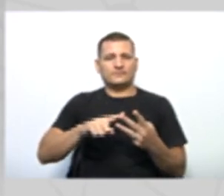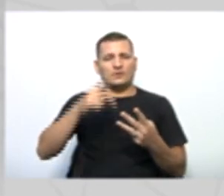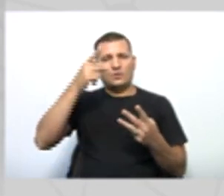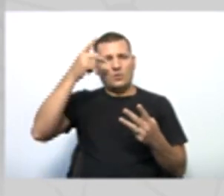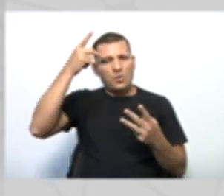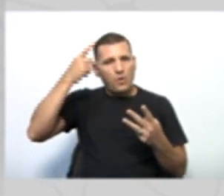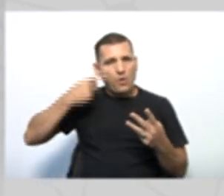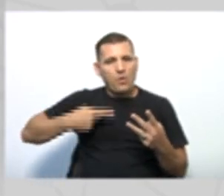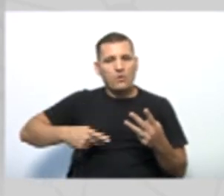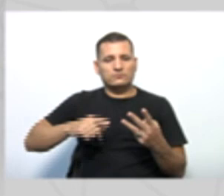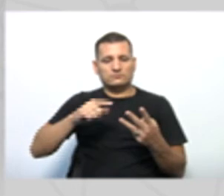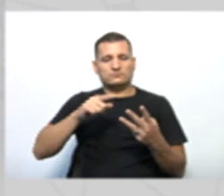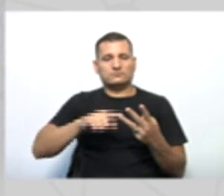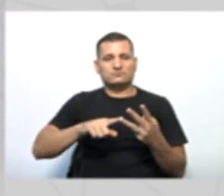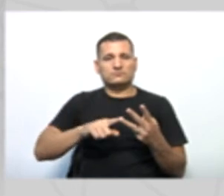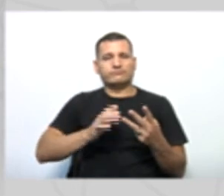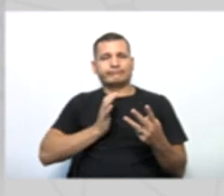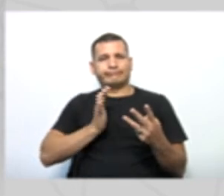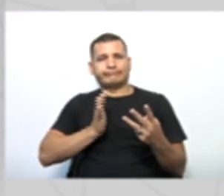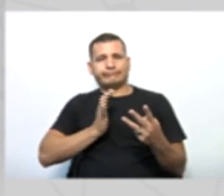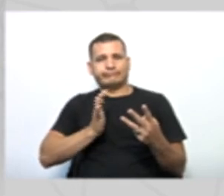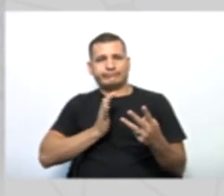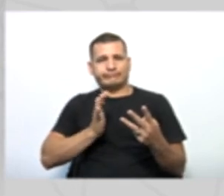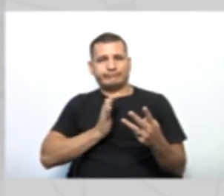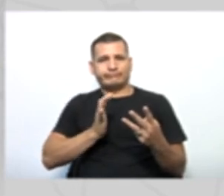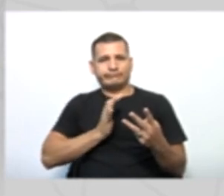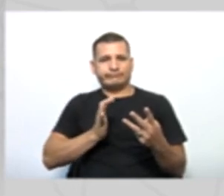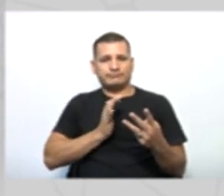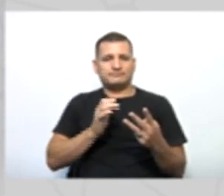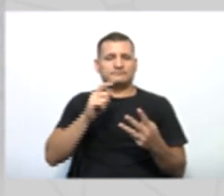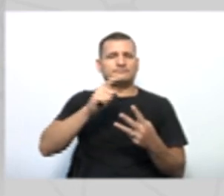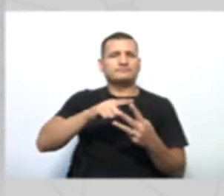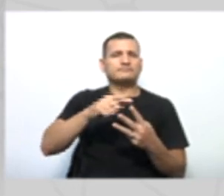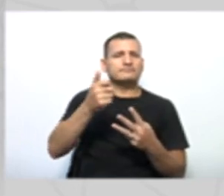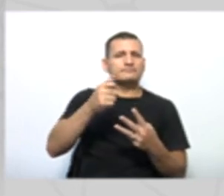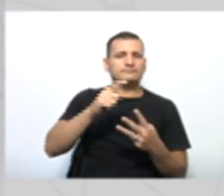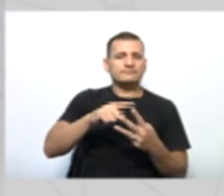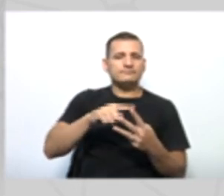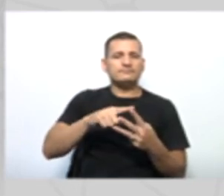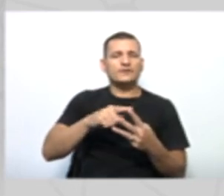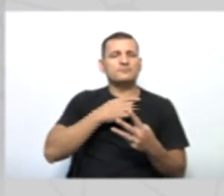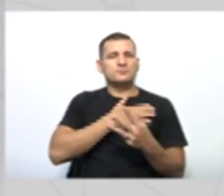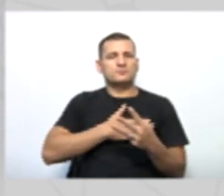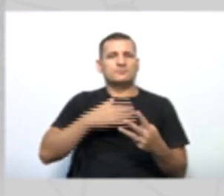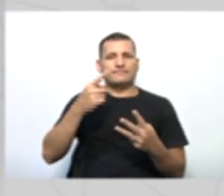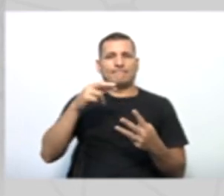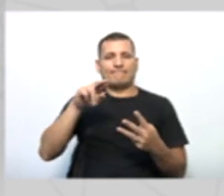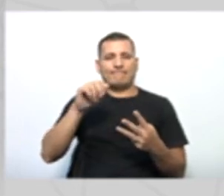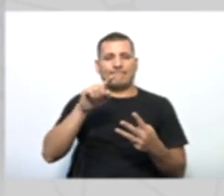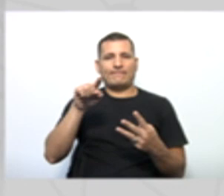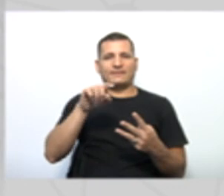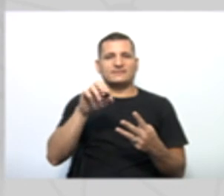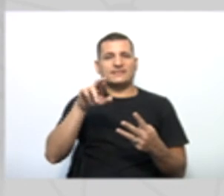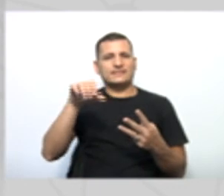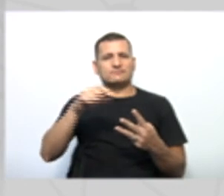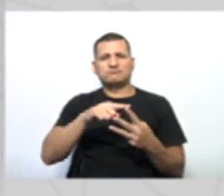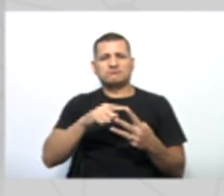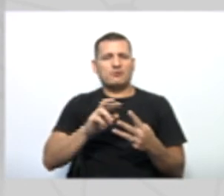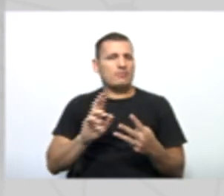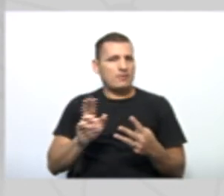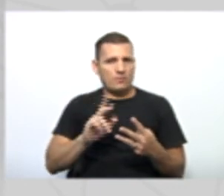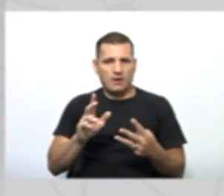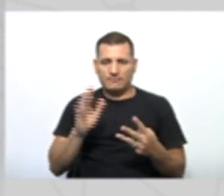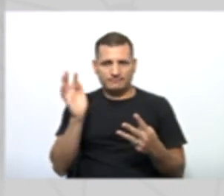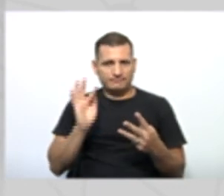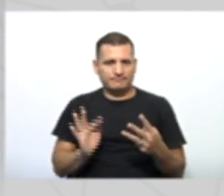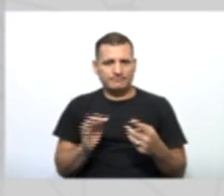cada uma delas. Primeiro, ele vai chegar à conclusão de que os prazeres não podiam ser felicidade. Por quê?